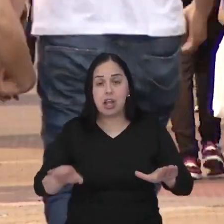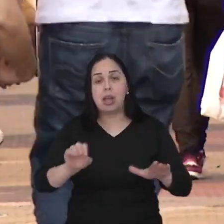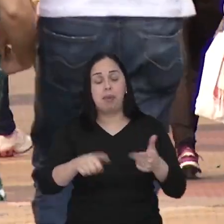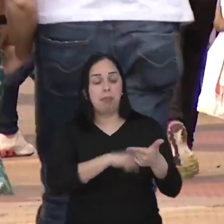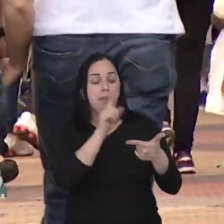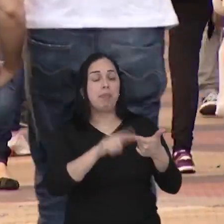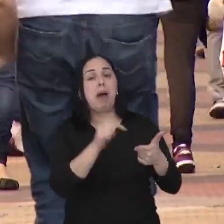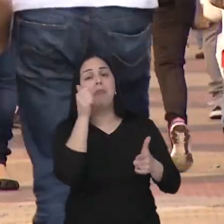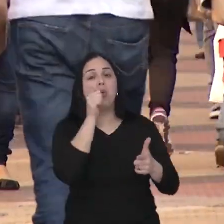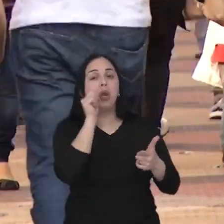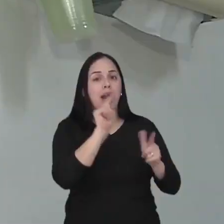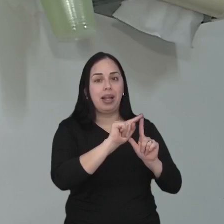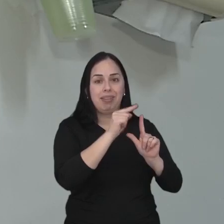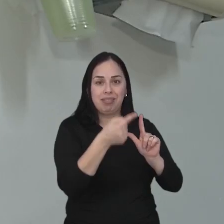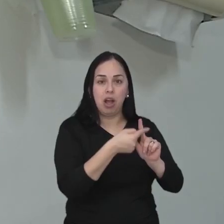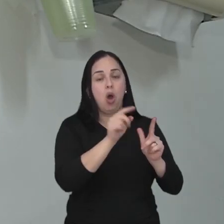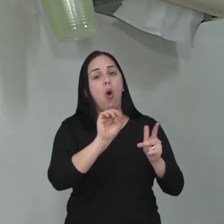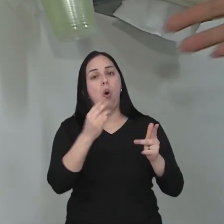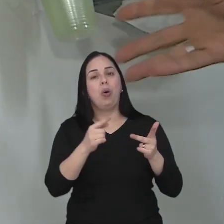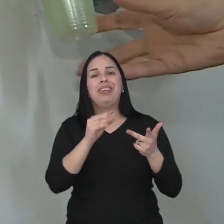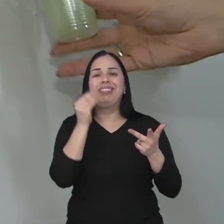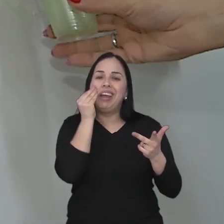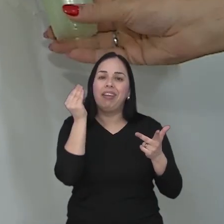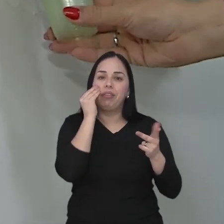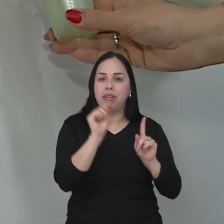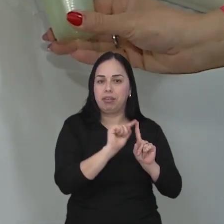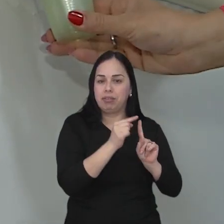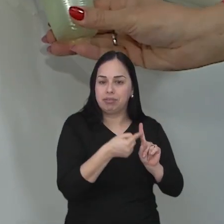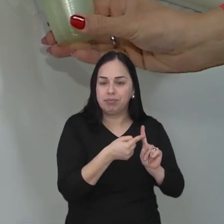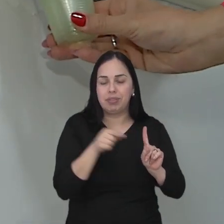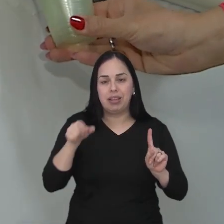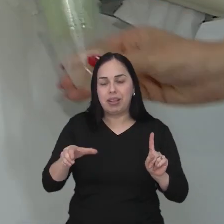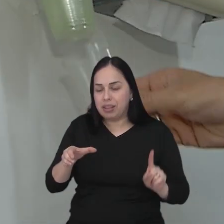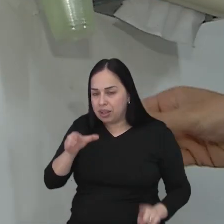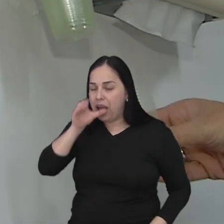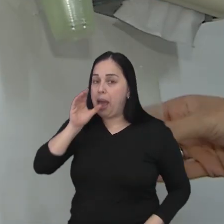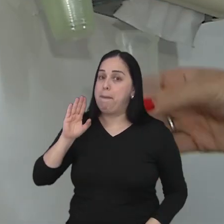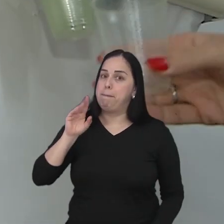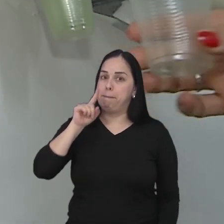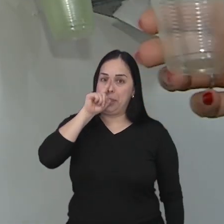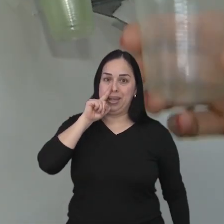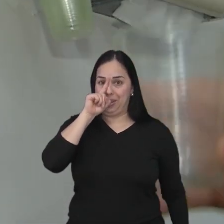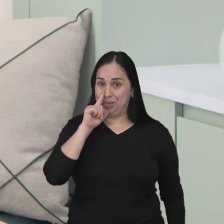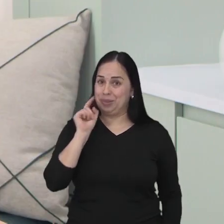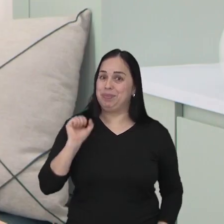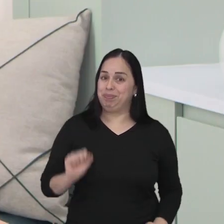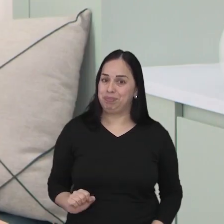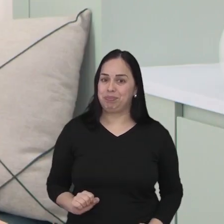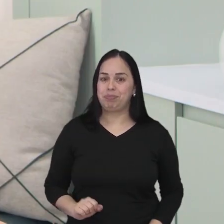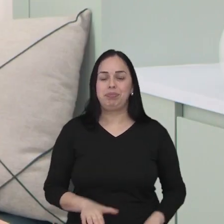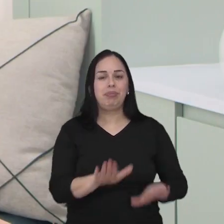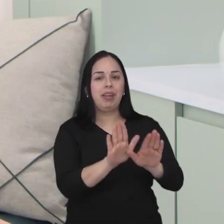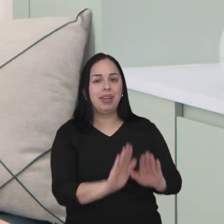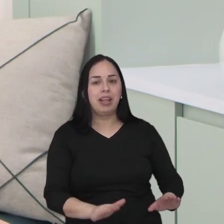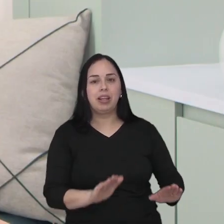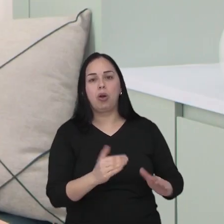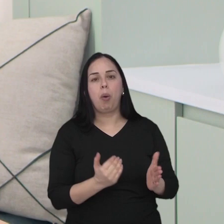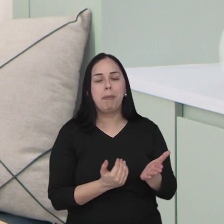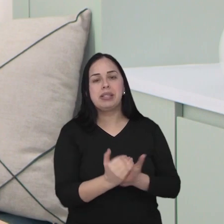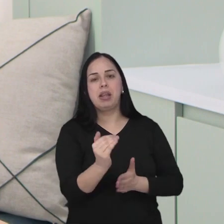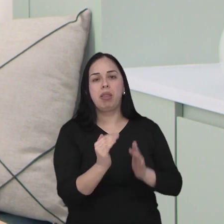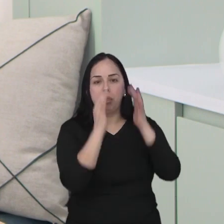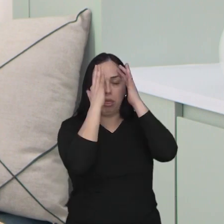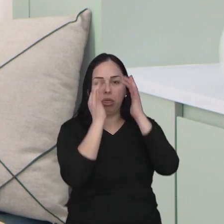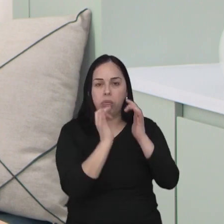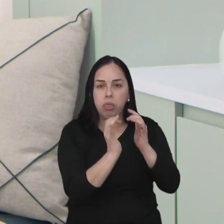crianças gestantes e mulheres tentando engravidar, a ingestão do bisfenol é ainda mais arriscada. A criança está no seu